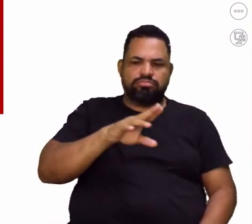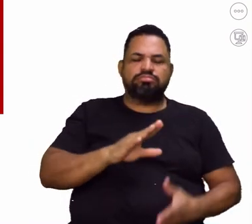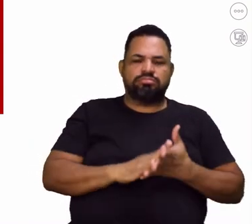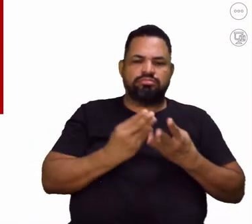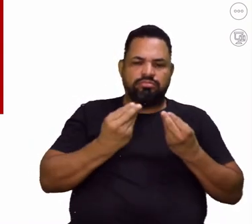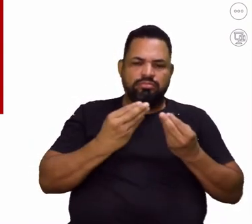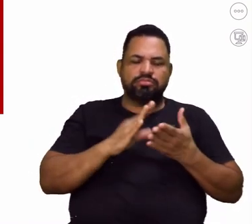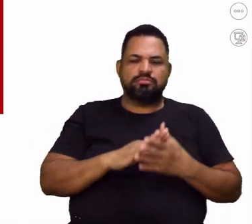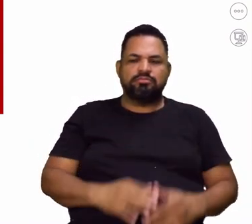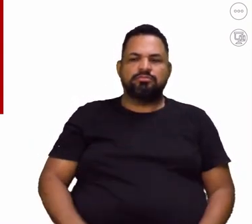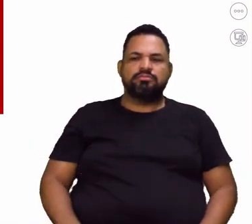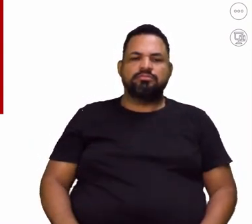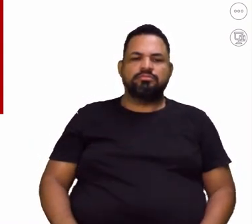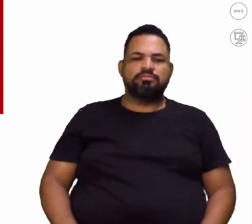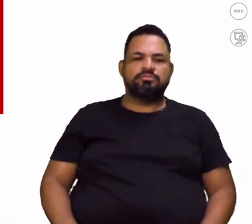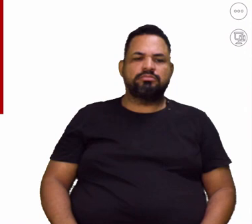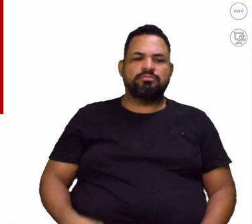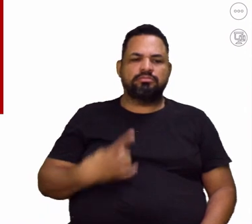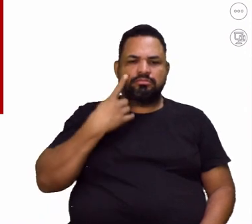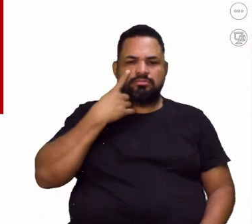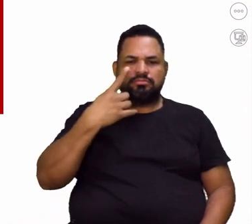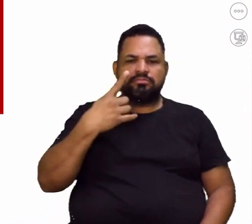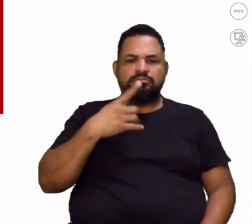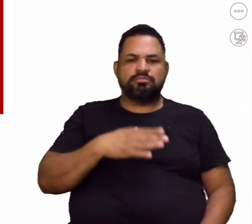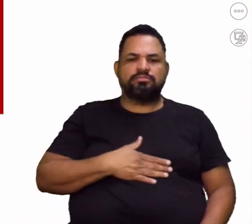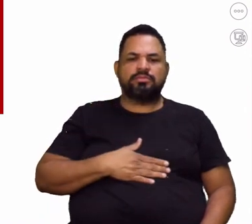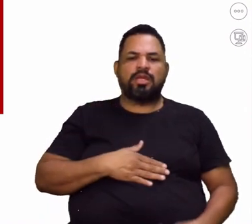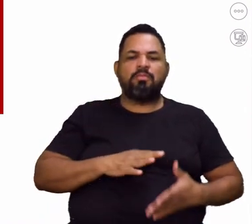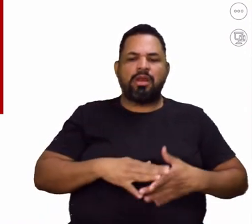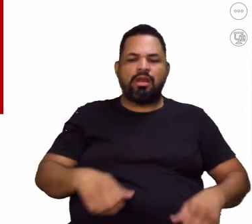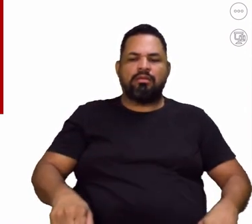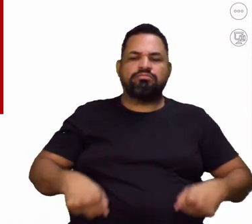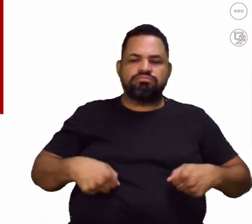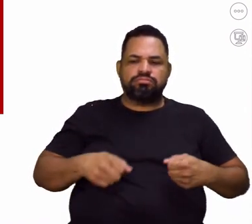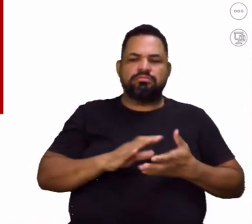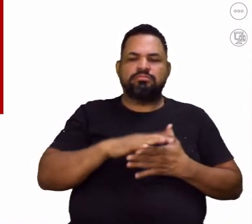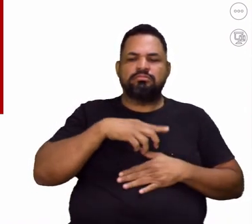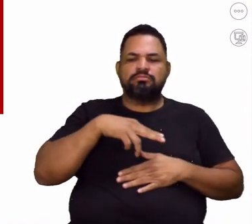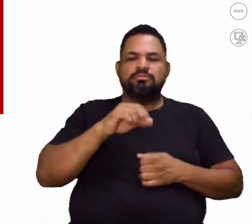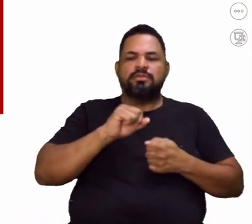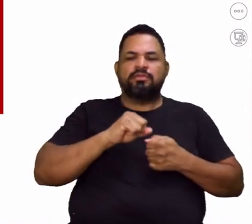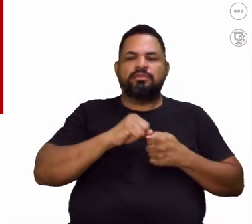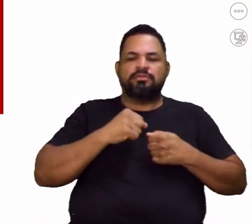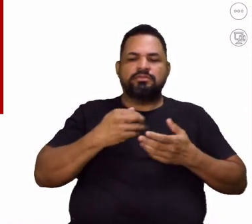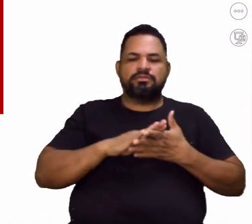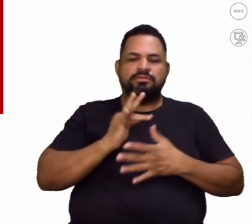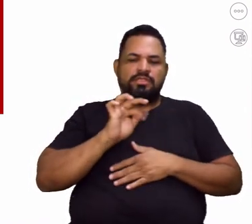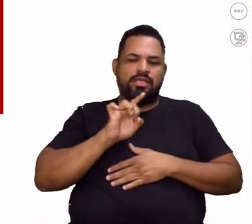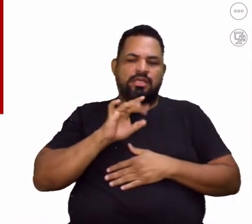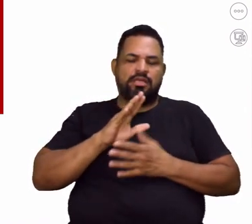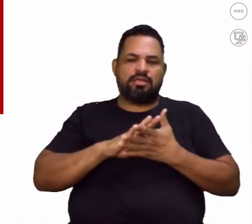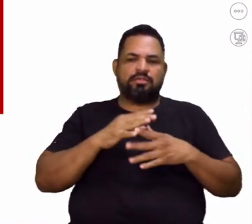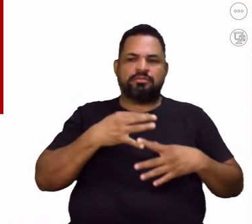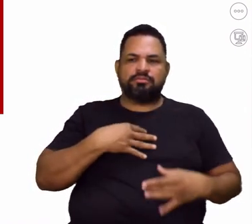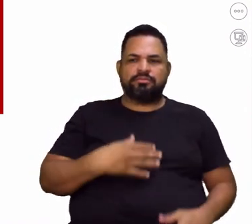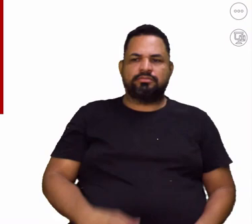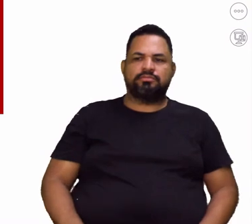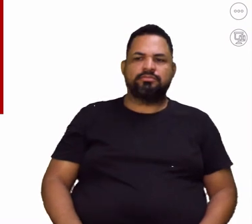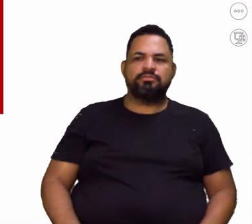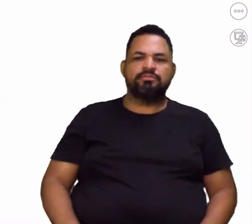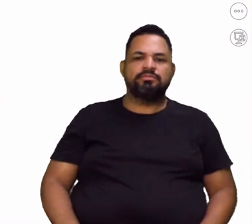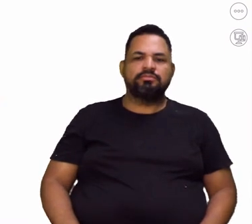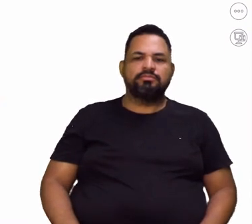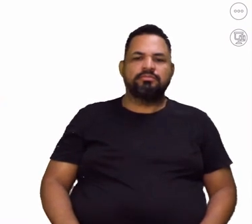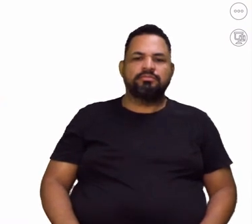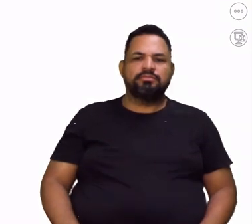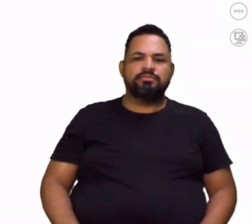não sabe, que... chega em casa, mamãe, deixa eu ver aí uma calça que é feita de tergal. Pronto. Tá com certo? Com certeza. Mas